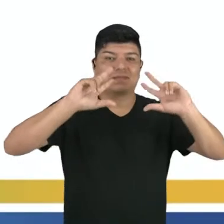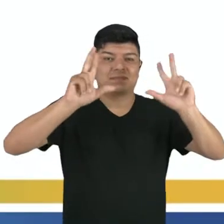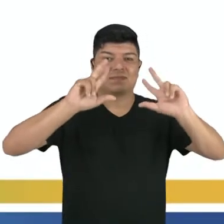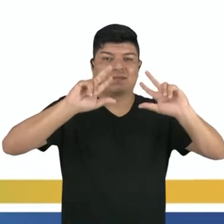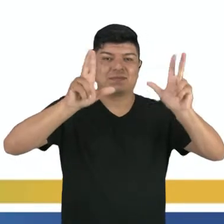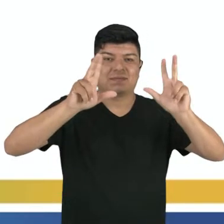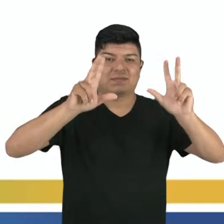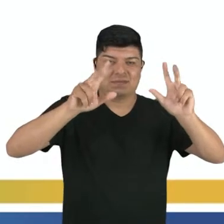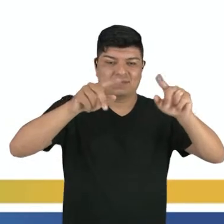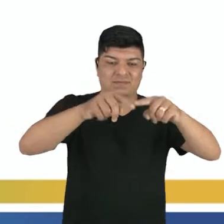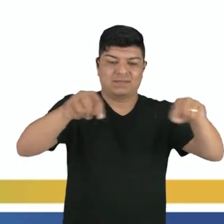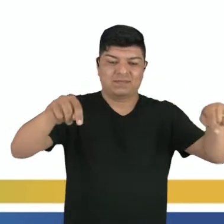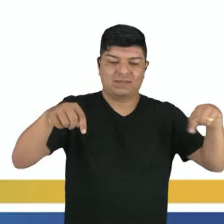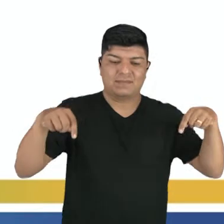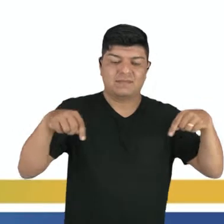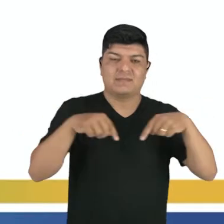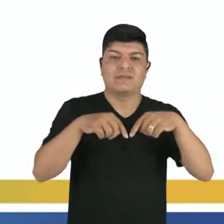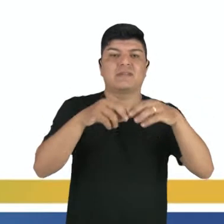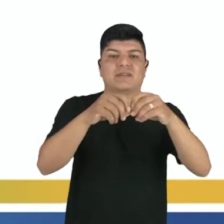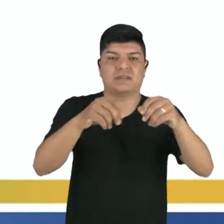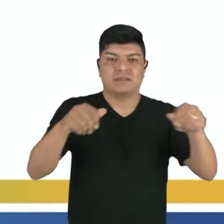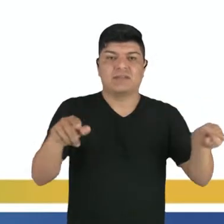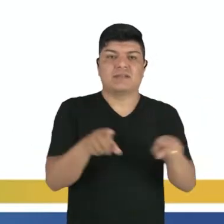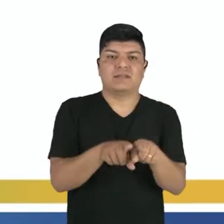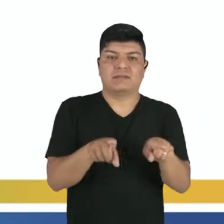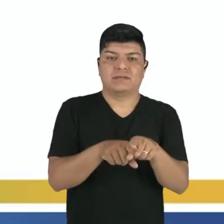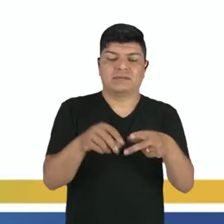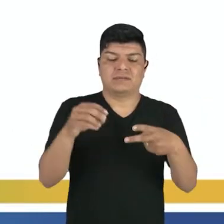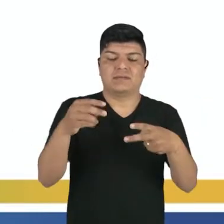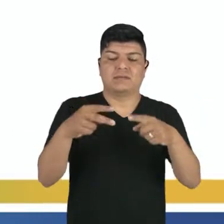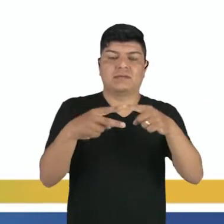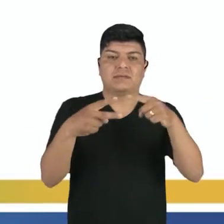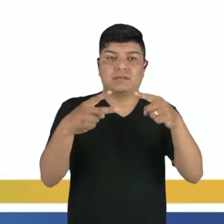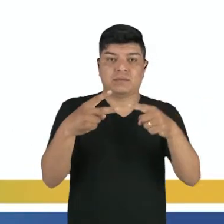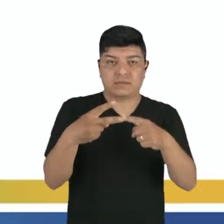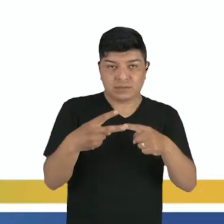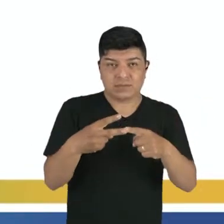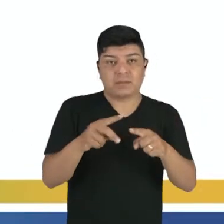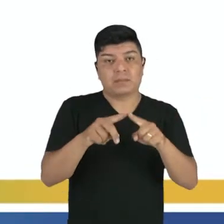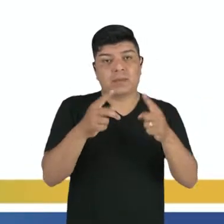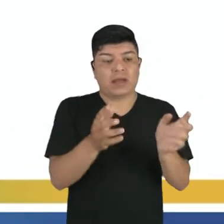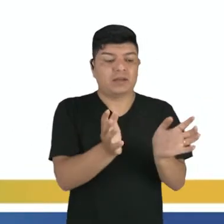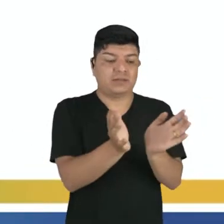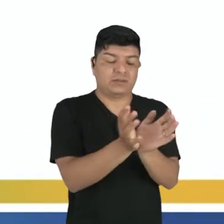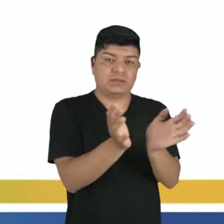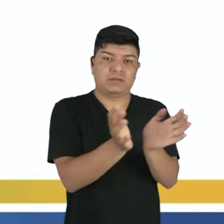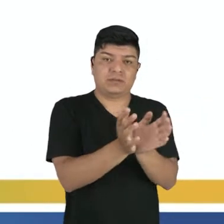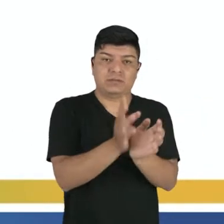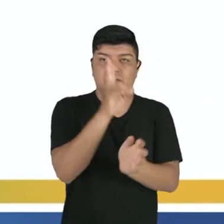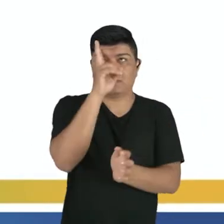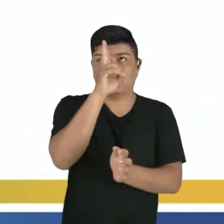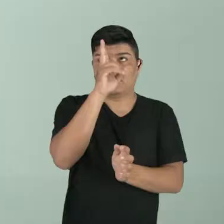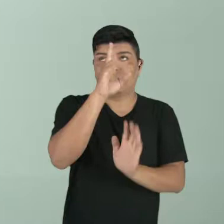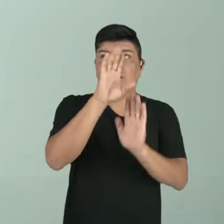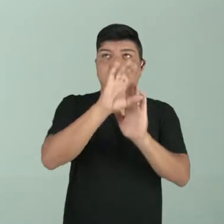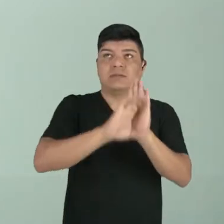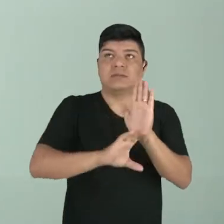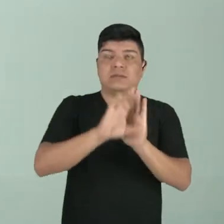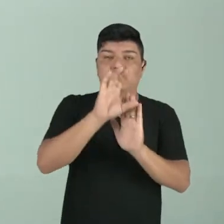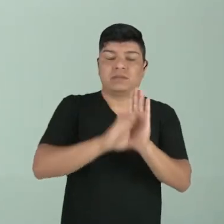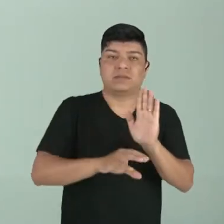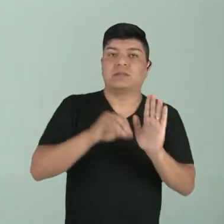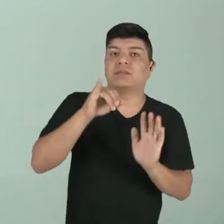voleibol de quadra voleibol de areia são duas modalidades diferentes mas são coletivo está lembra do conceito